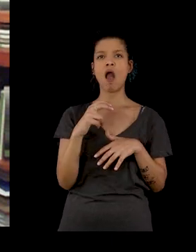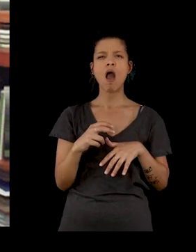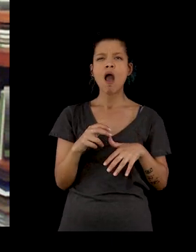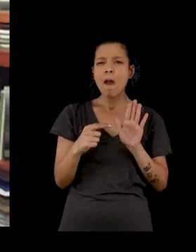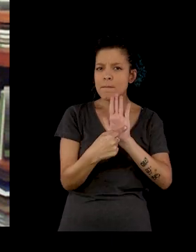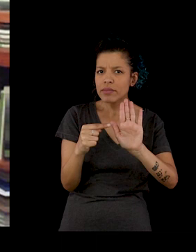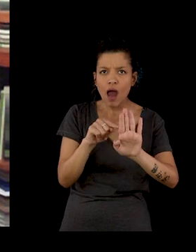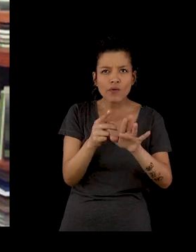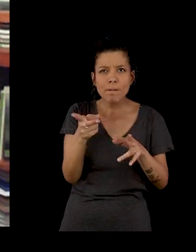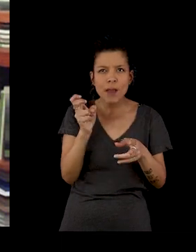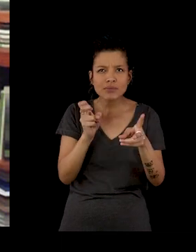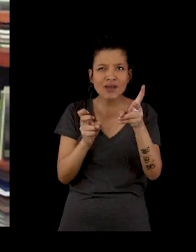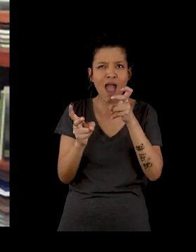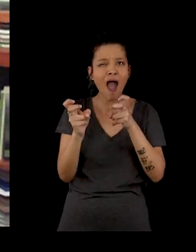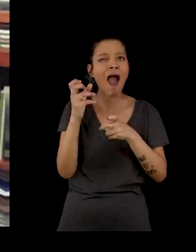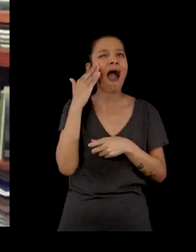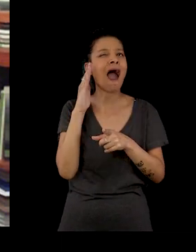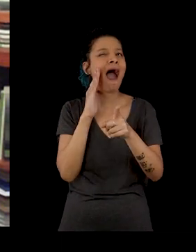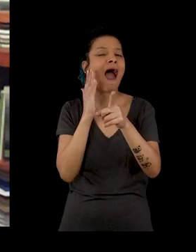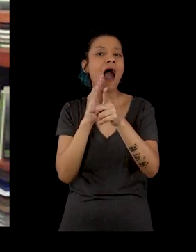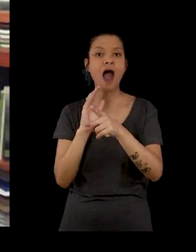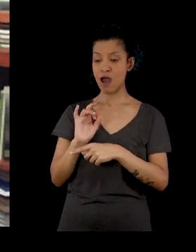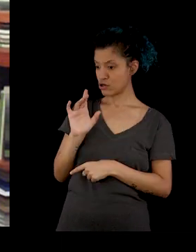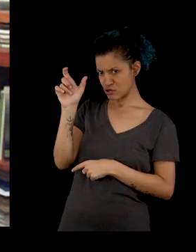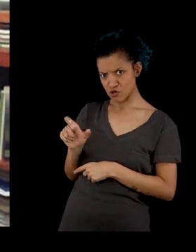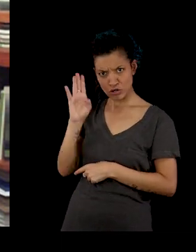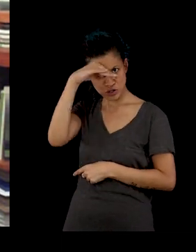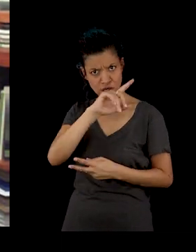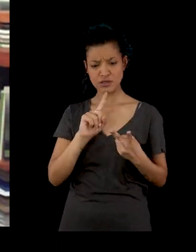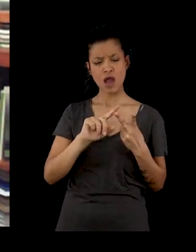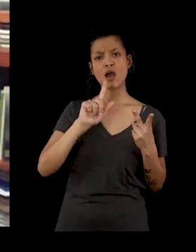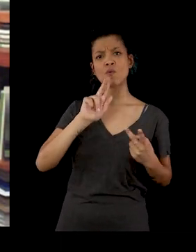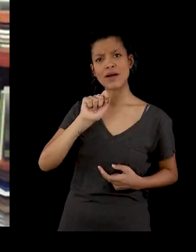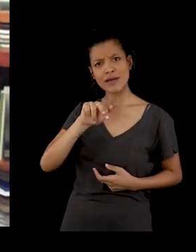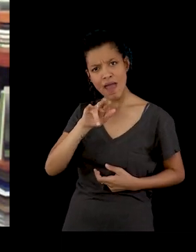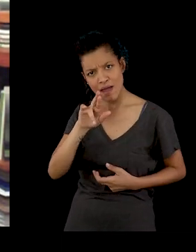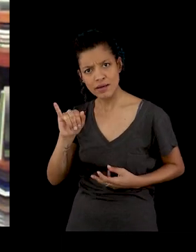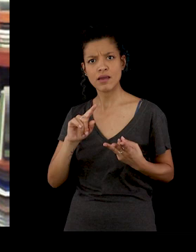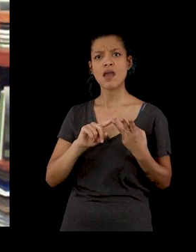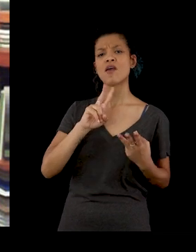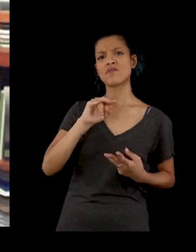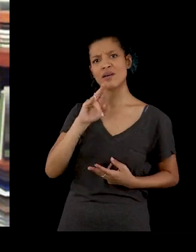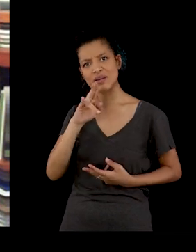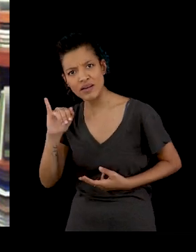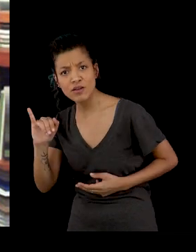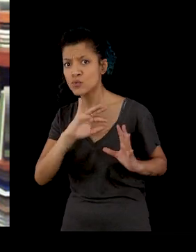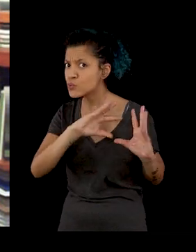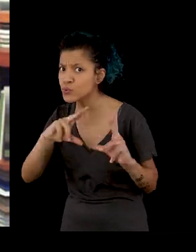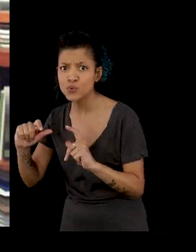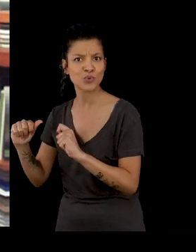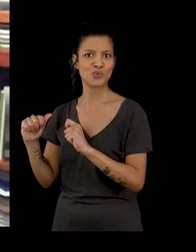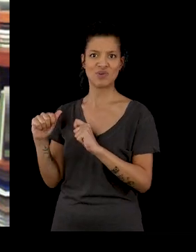de ler as metáforas. Mas não era só o Dias, era a Guarnieri, era a Vianinha, era todo mundo. Né?